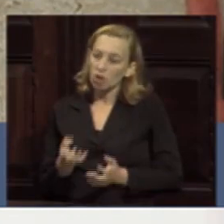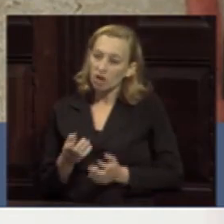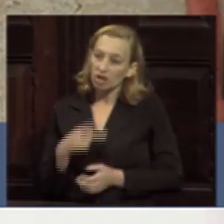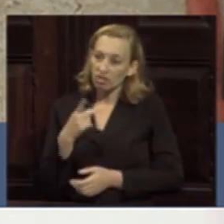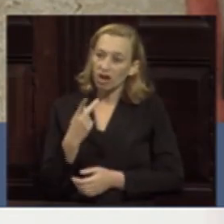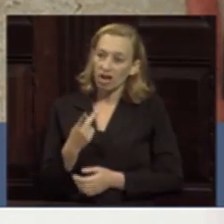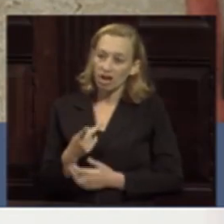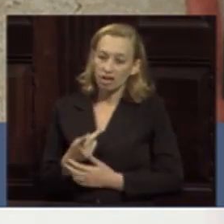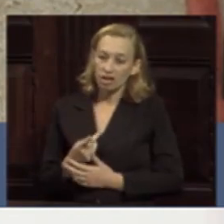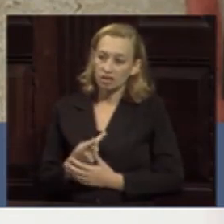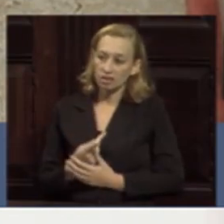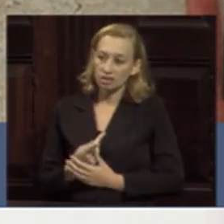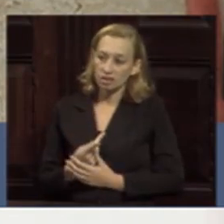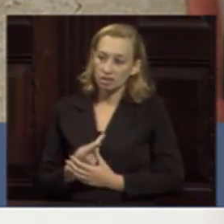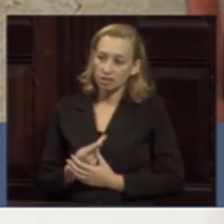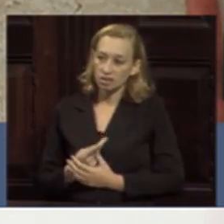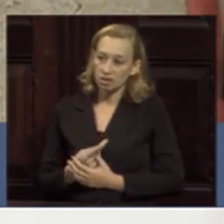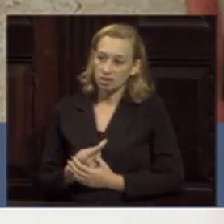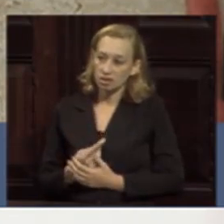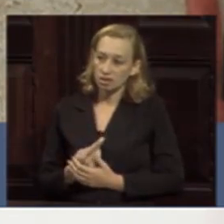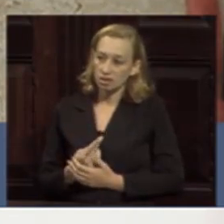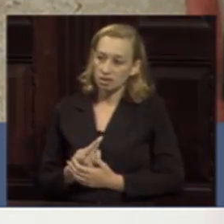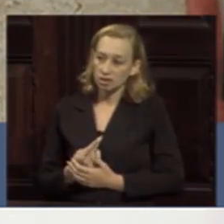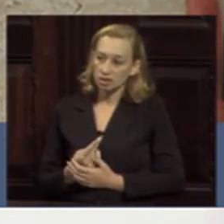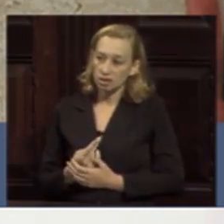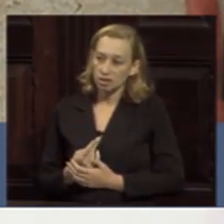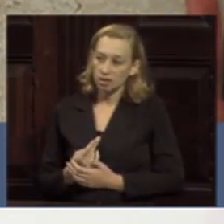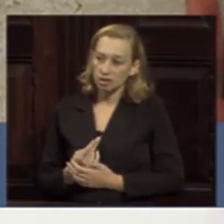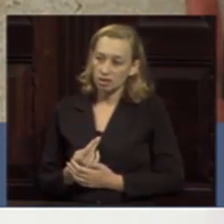dizer que se